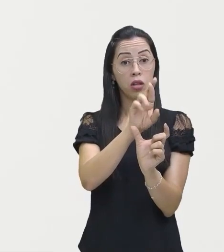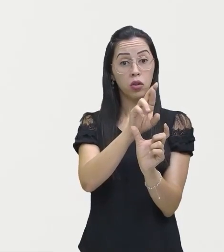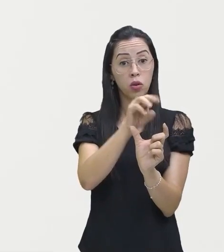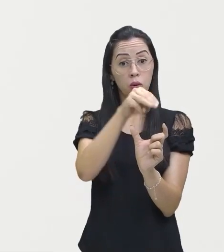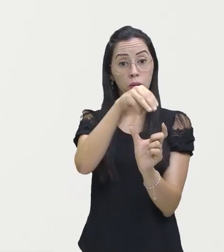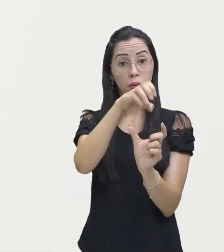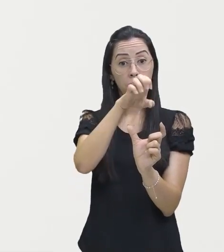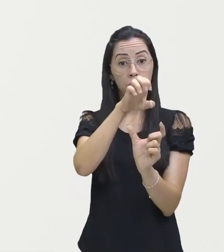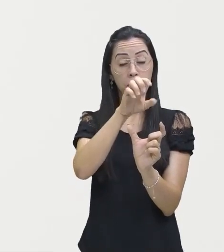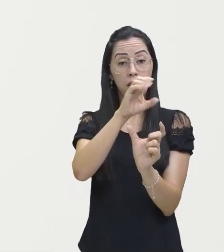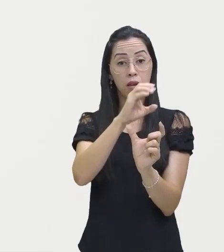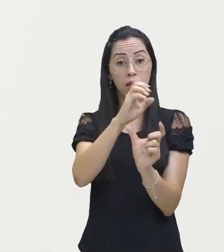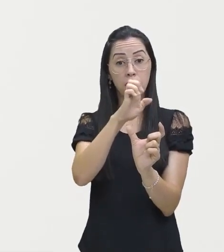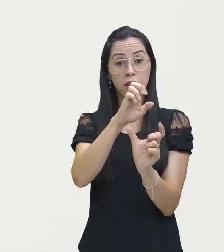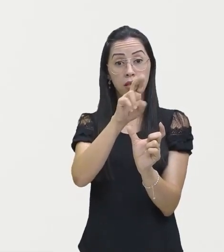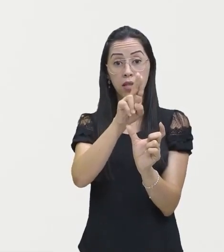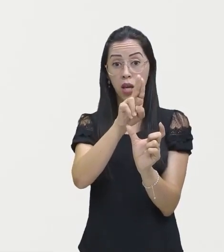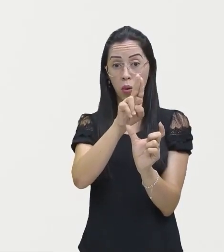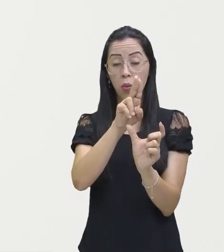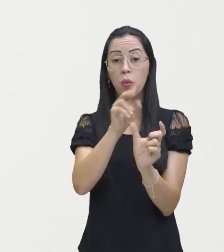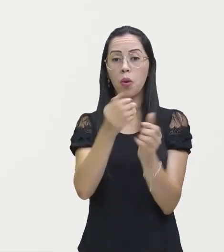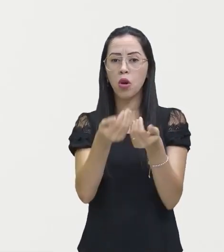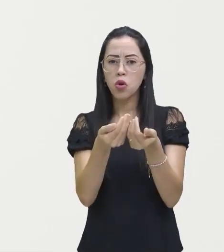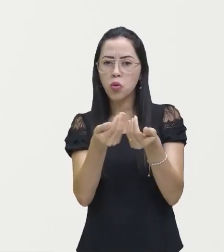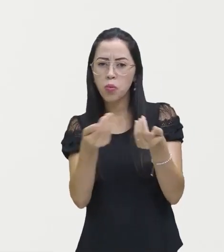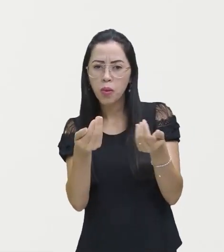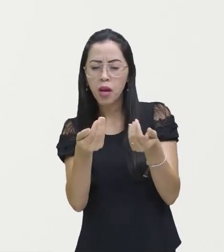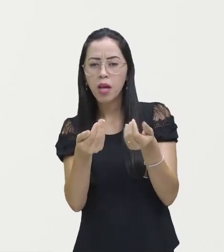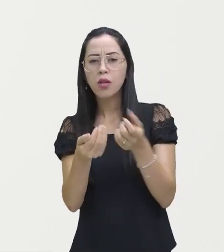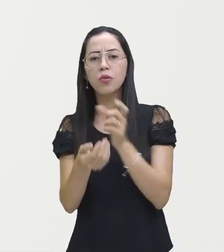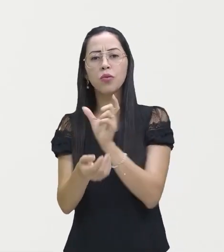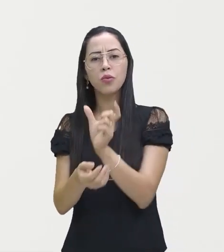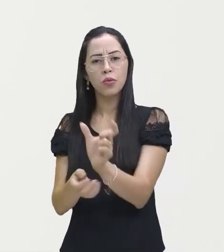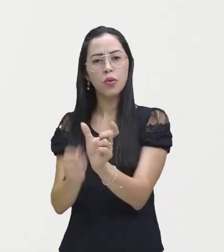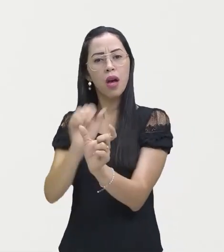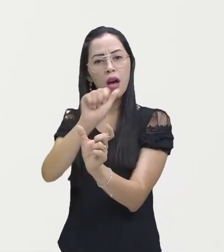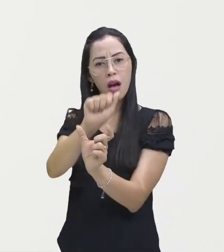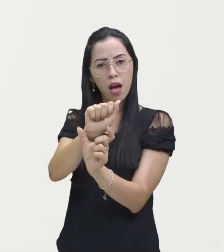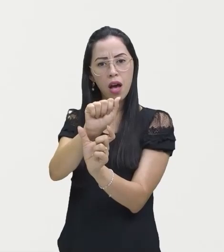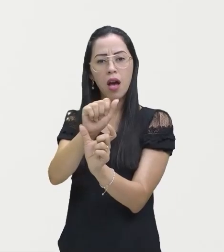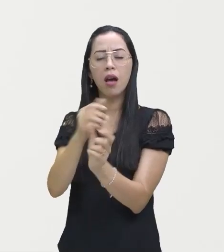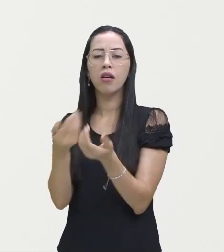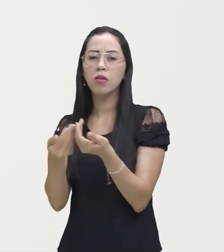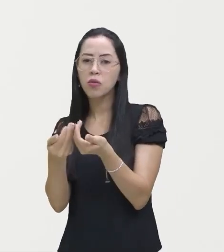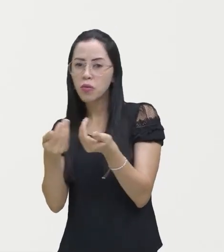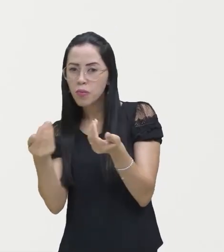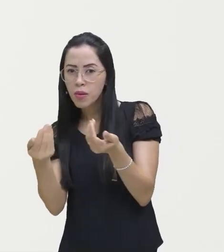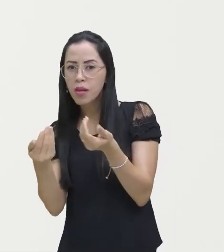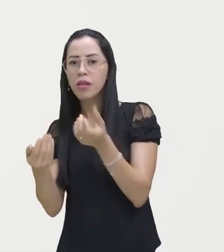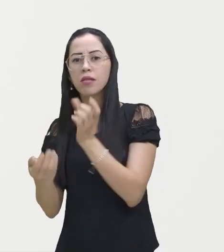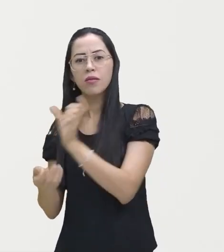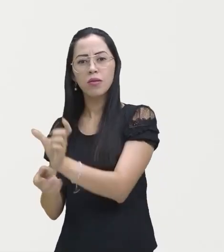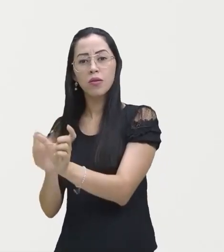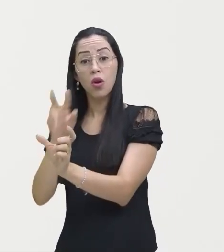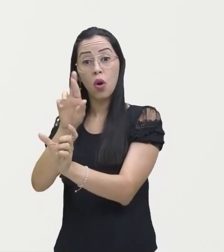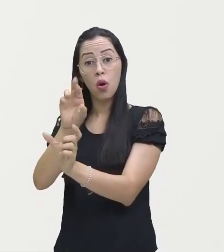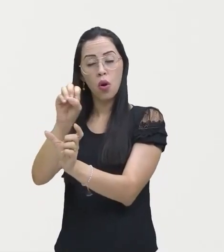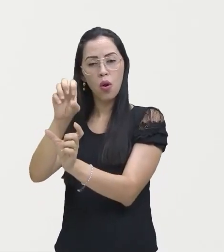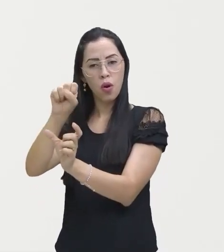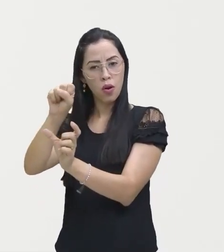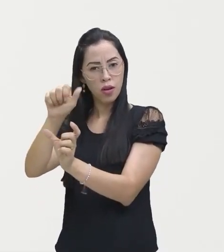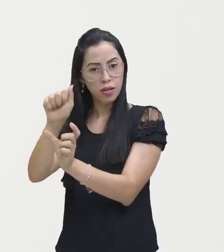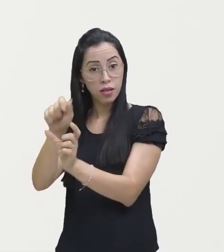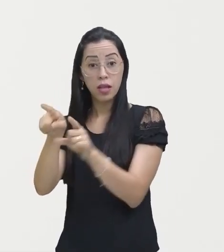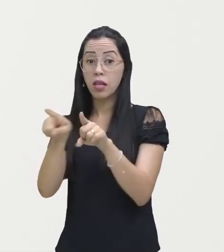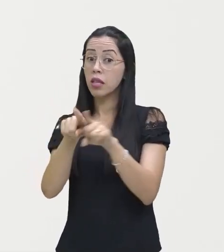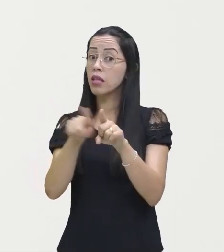quatro palavrinhas também espaçadas entre elas. E a gente fez também a atividade